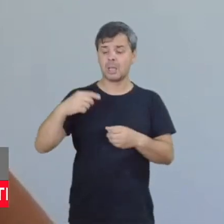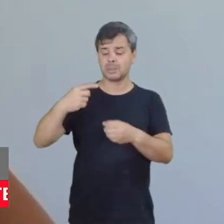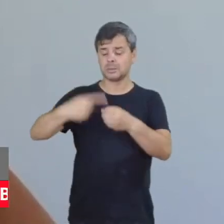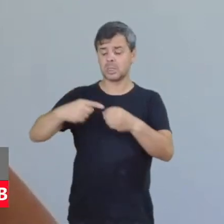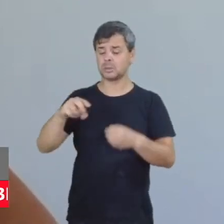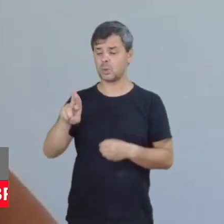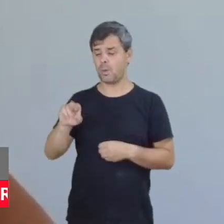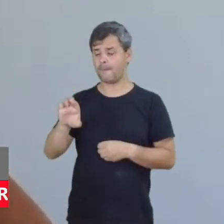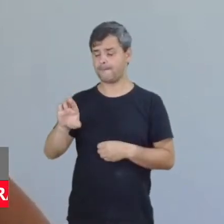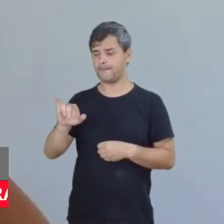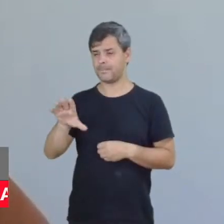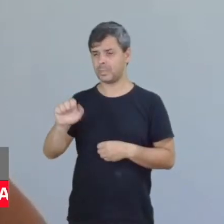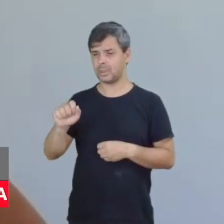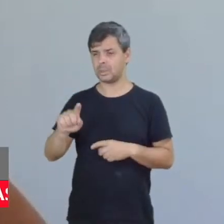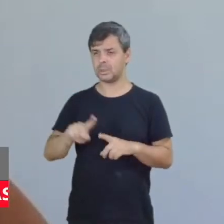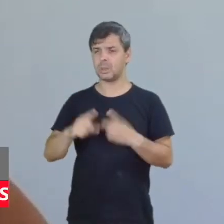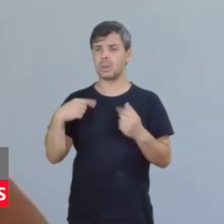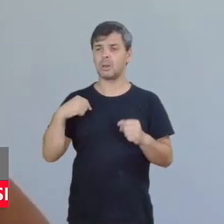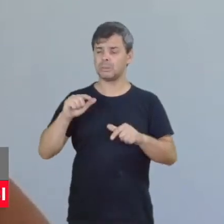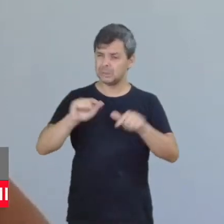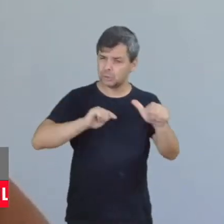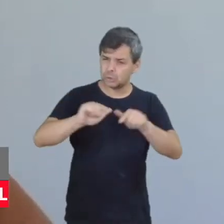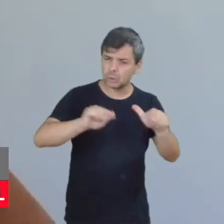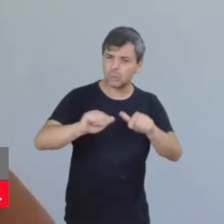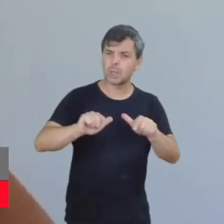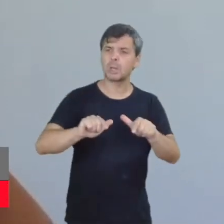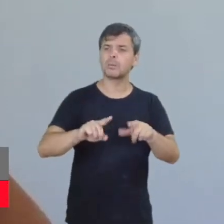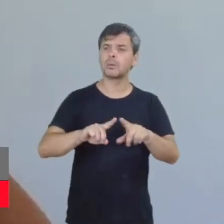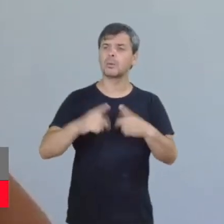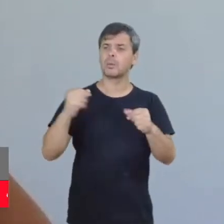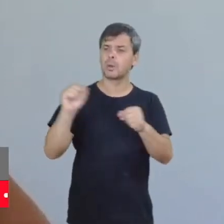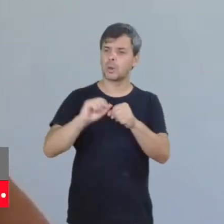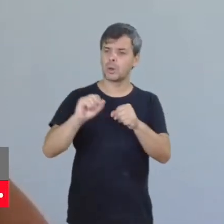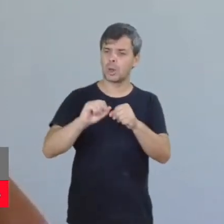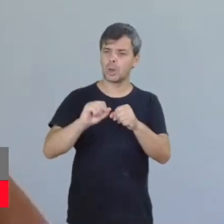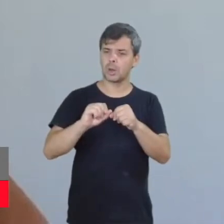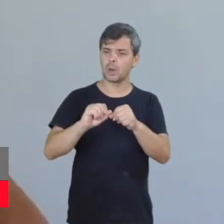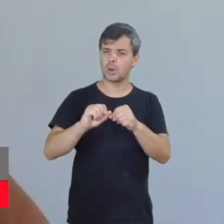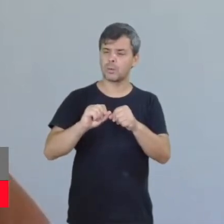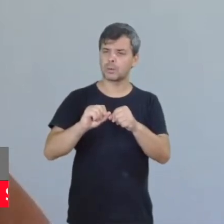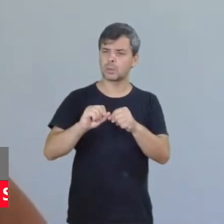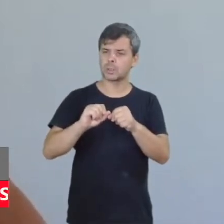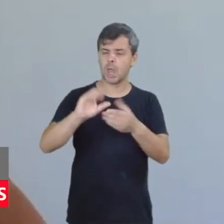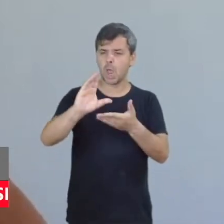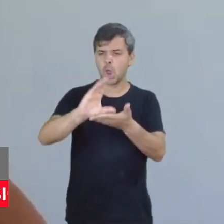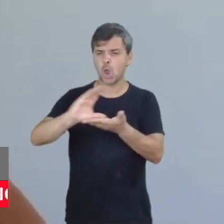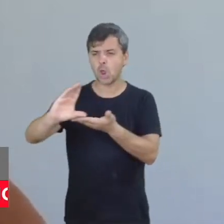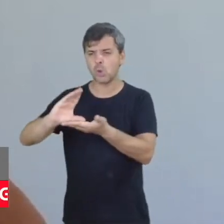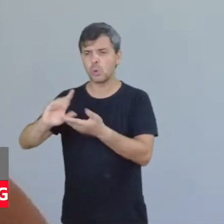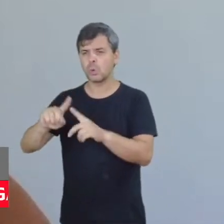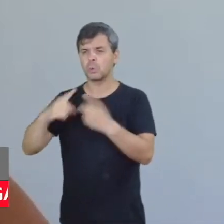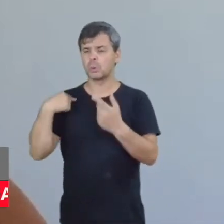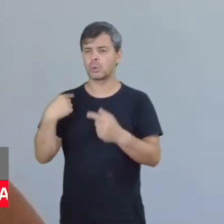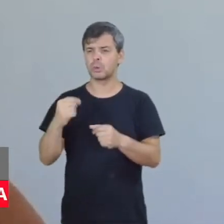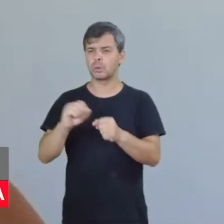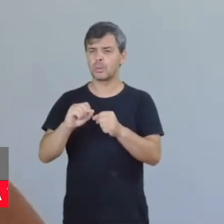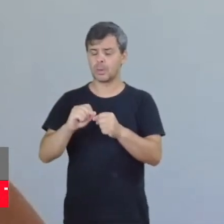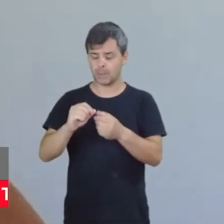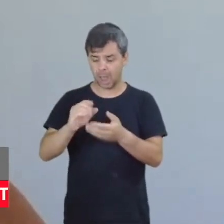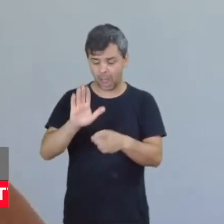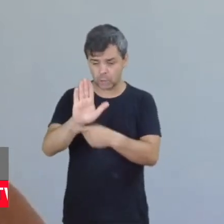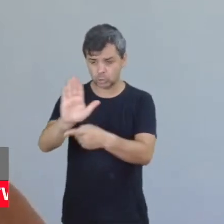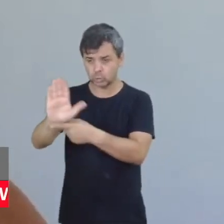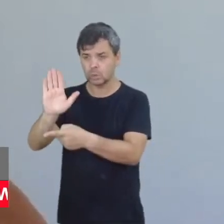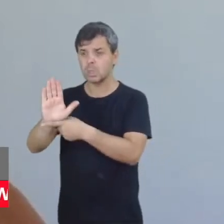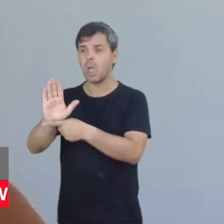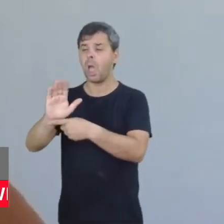agora pré-candidata a prefeita e tenho trabalhado muito para fazer com que cheguem recursos e recursos que possam contribuir para a